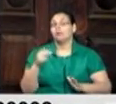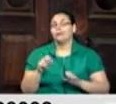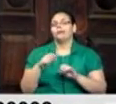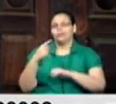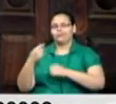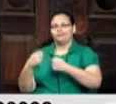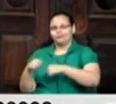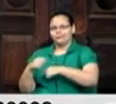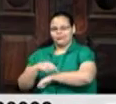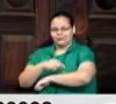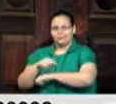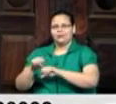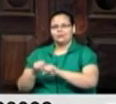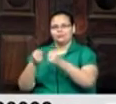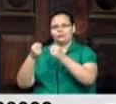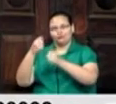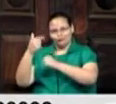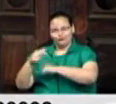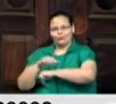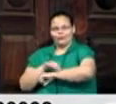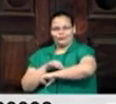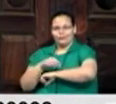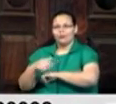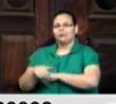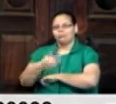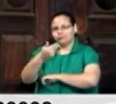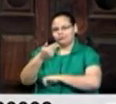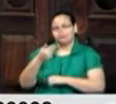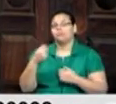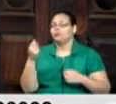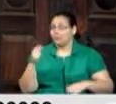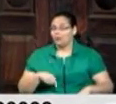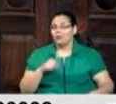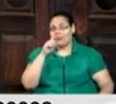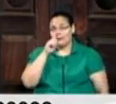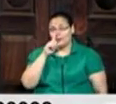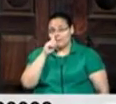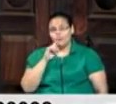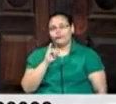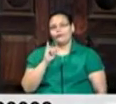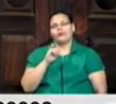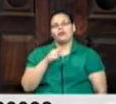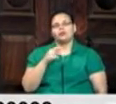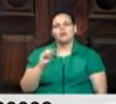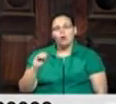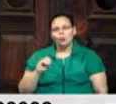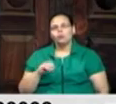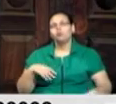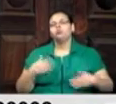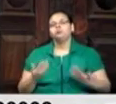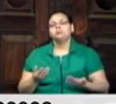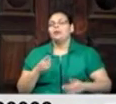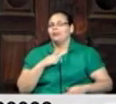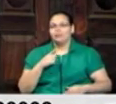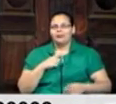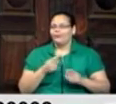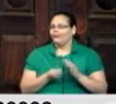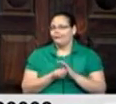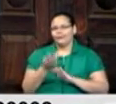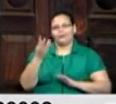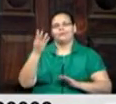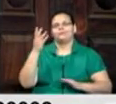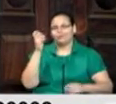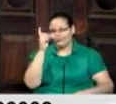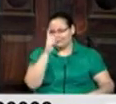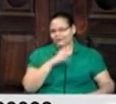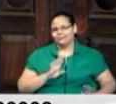quebrar onde foi consolidado e colocar no lugar certo, com risco de infecção, com risco de uma série de complicações. É